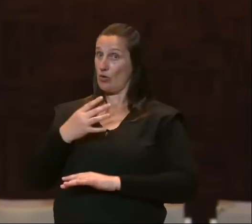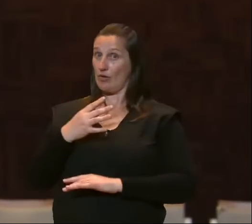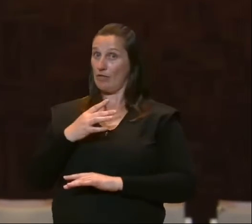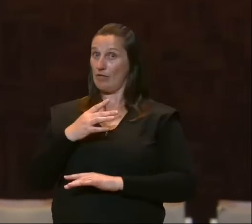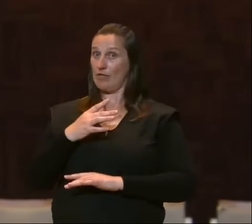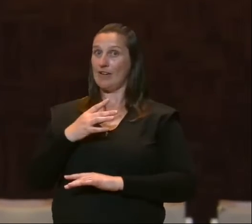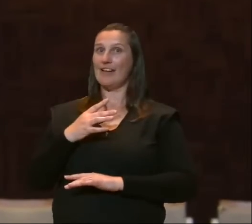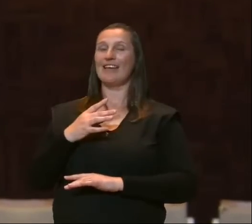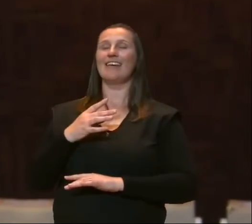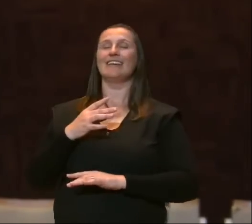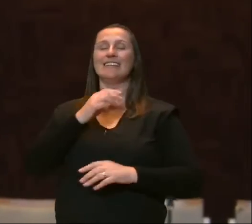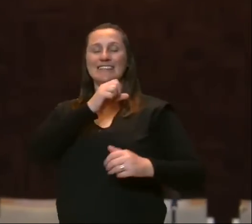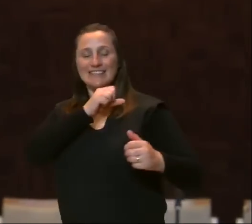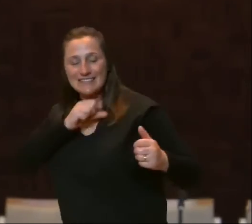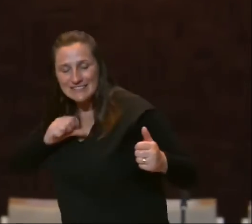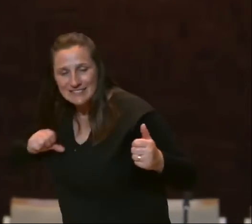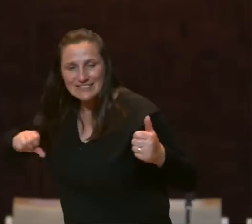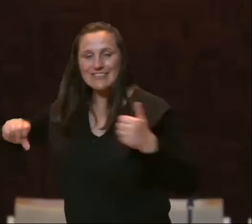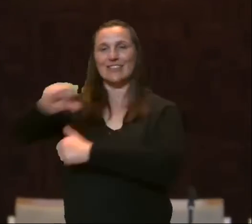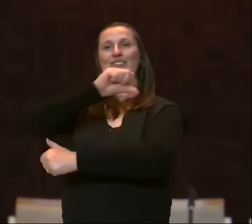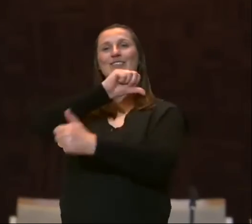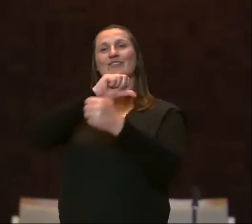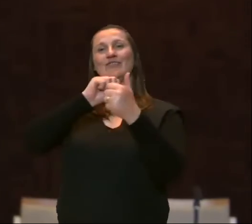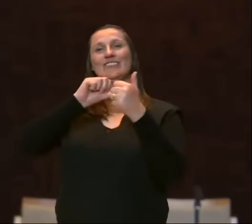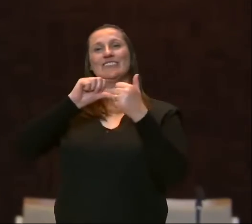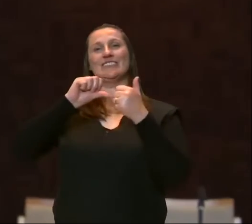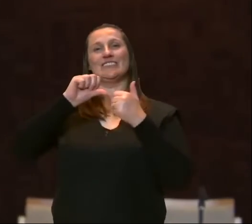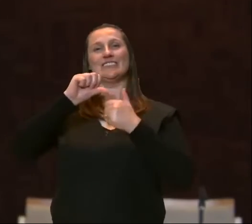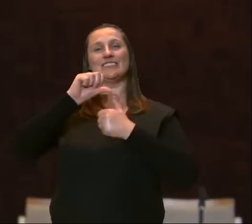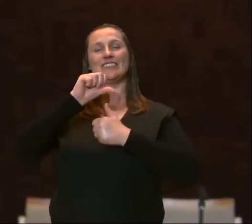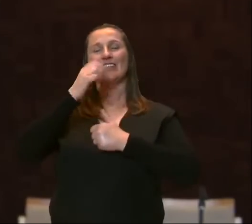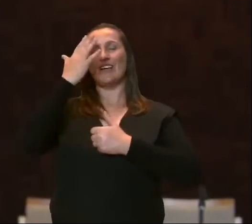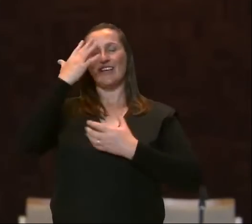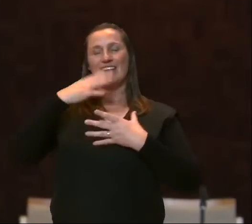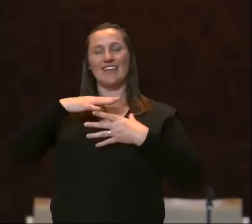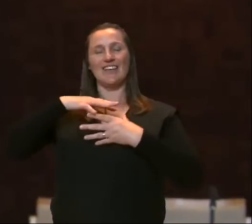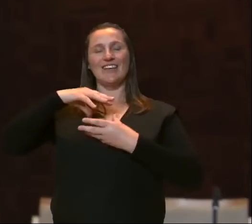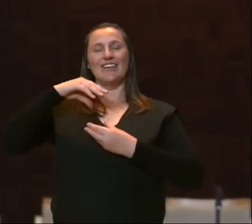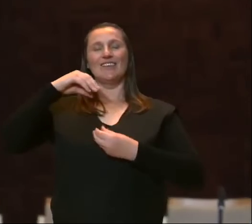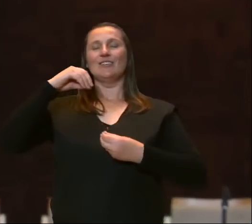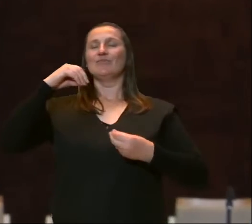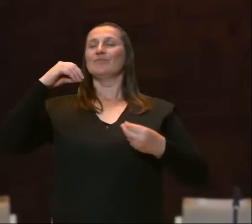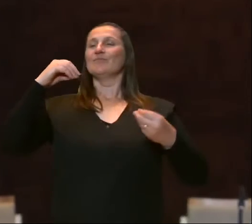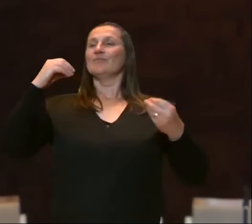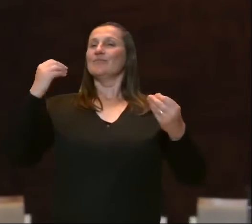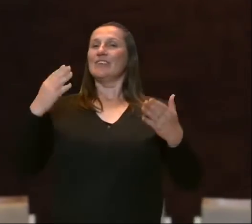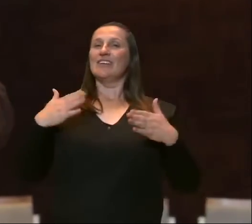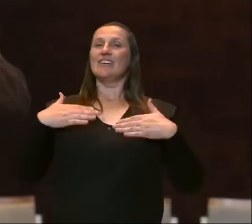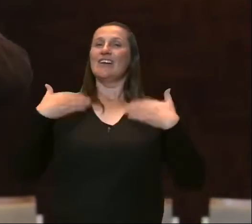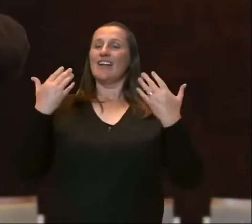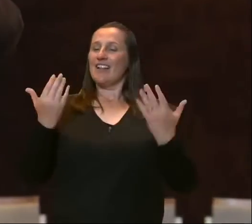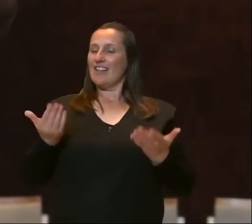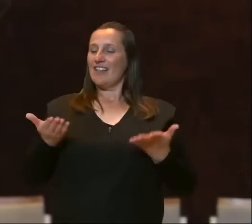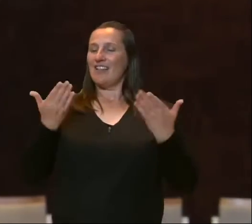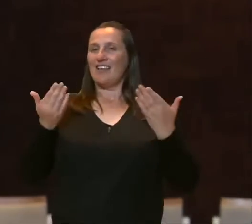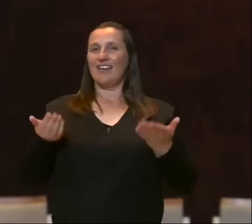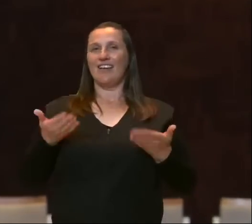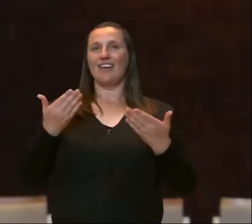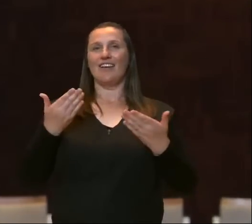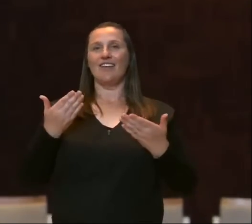cântico reparador. Quando eu canto, refrigera a alma, repara a alma, me faz